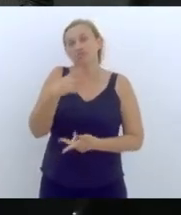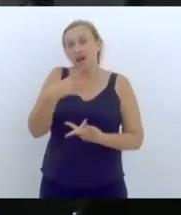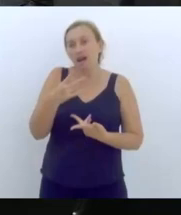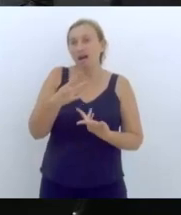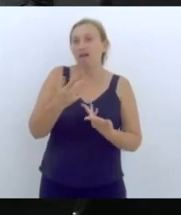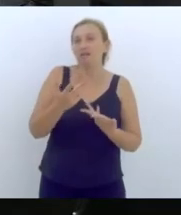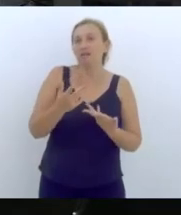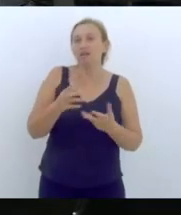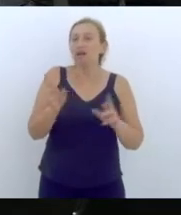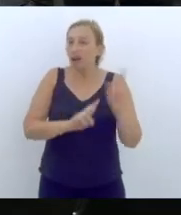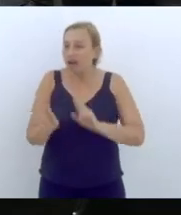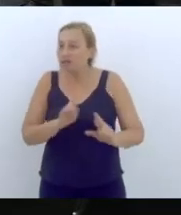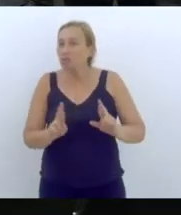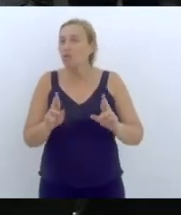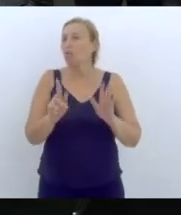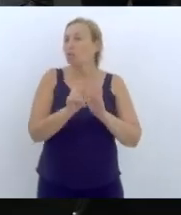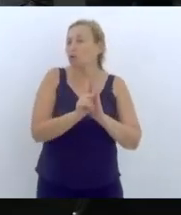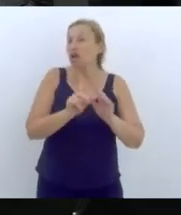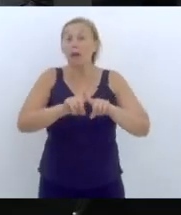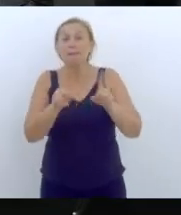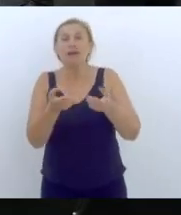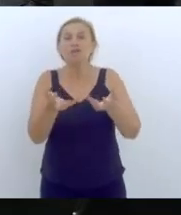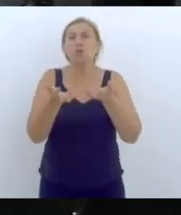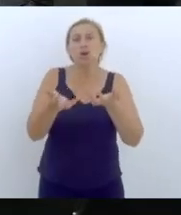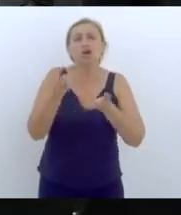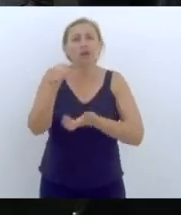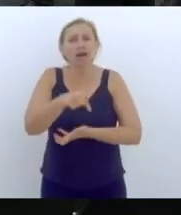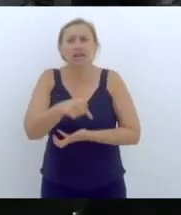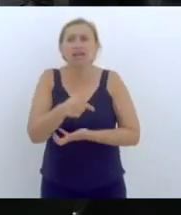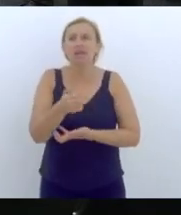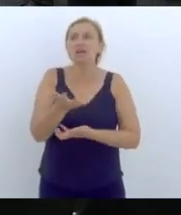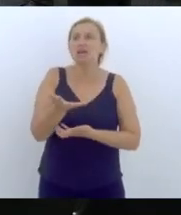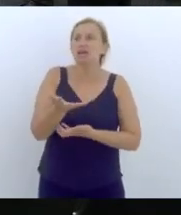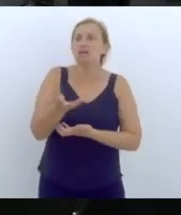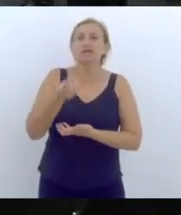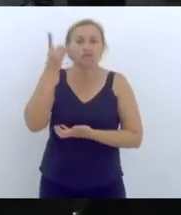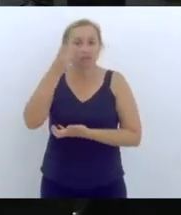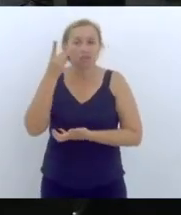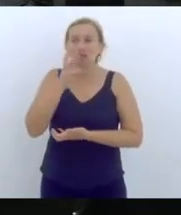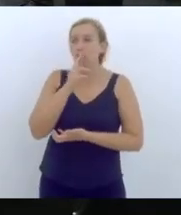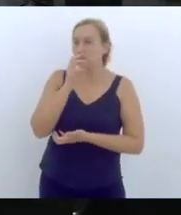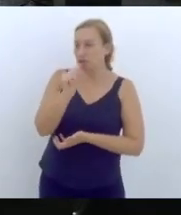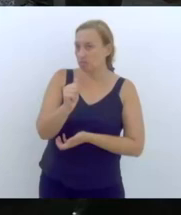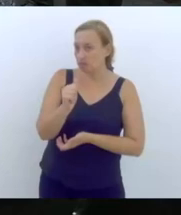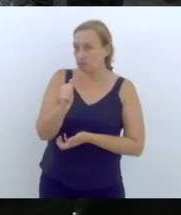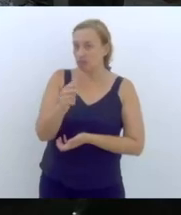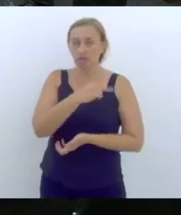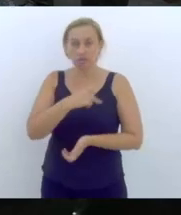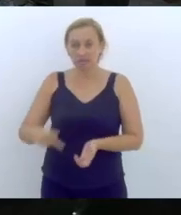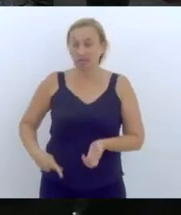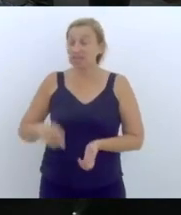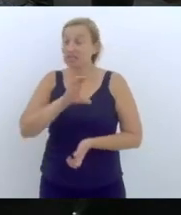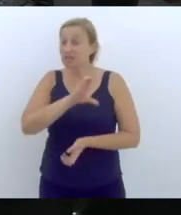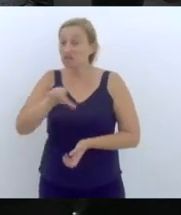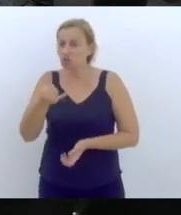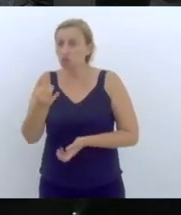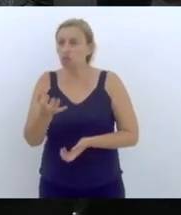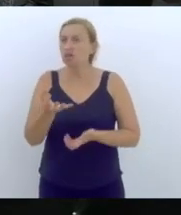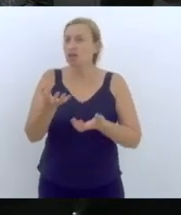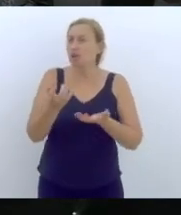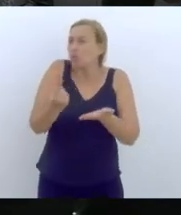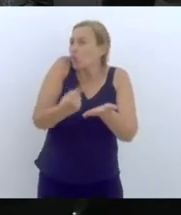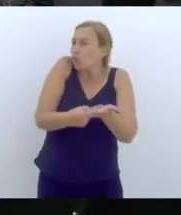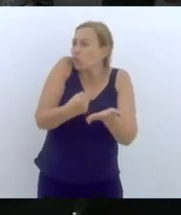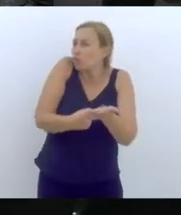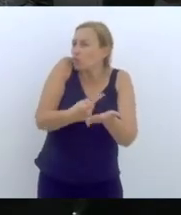em relação a esse projeto. Mas eu quero aqui, inclusive, deputado Rodrigo Amorim, presidente da CCJ, quero fazer um compromisso